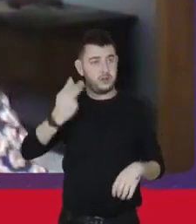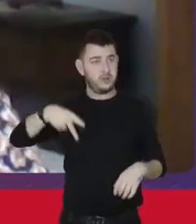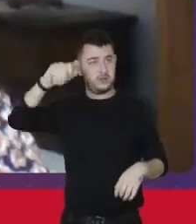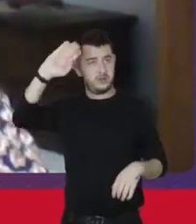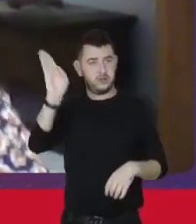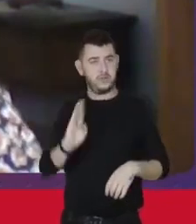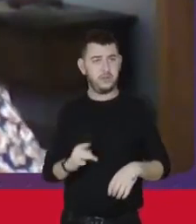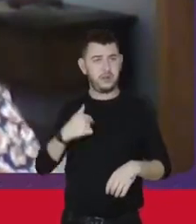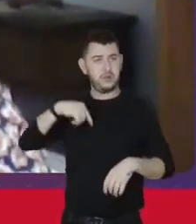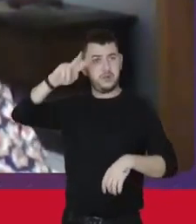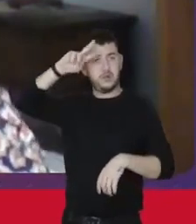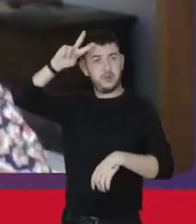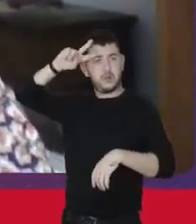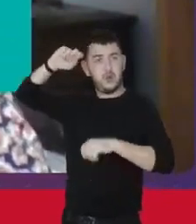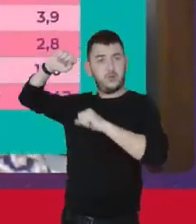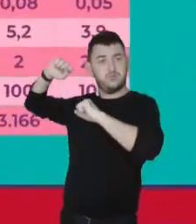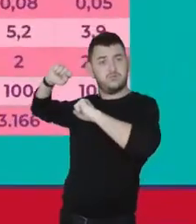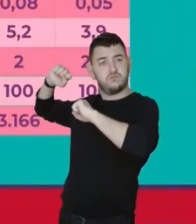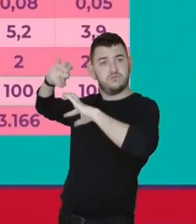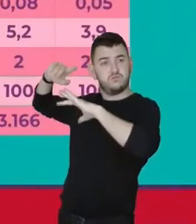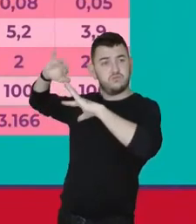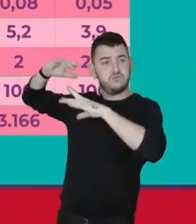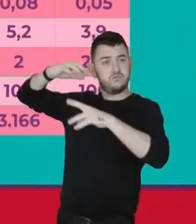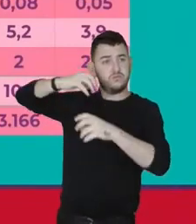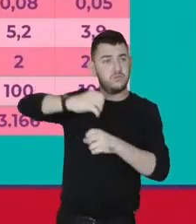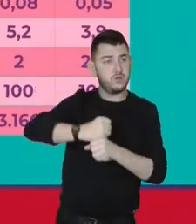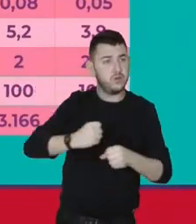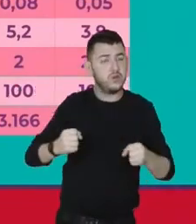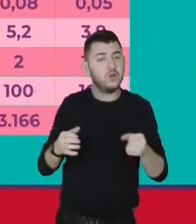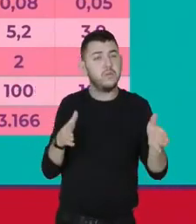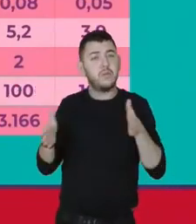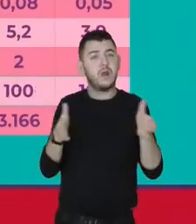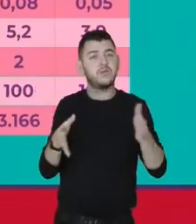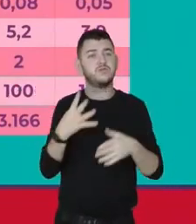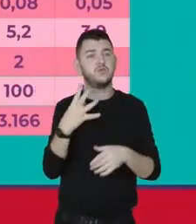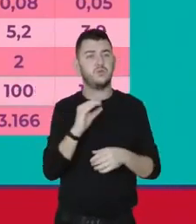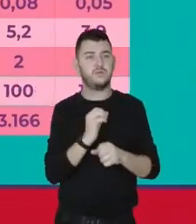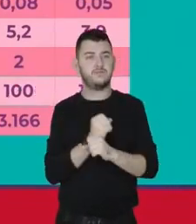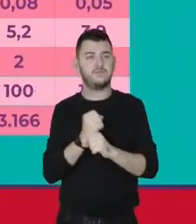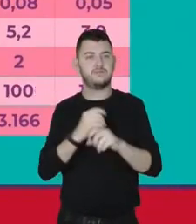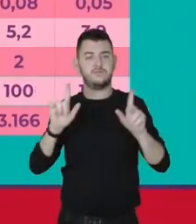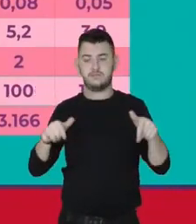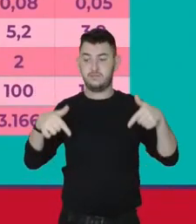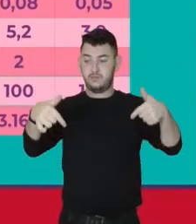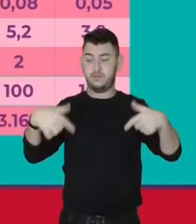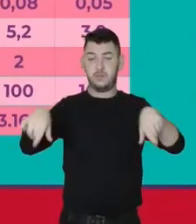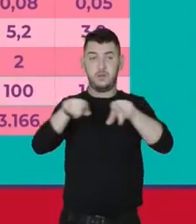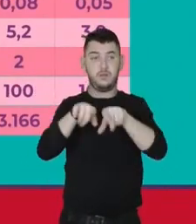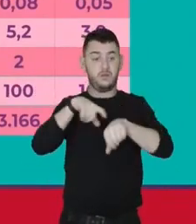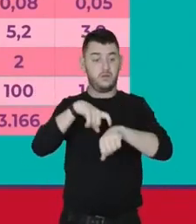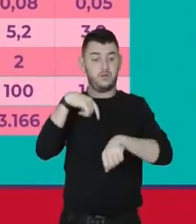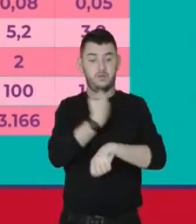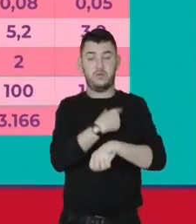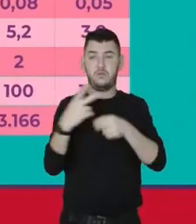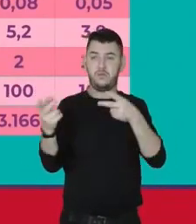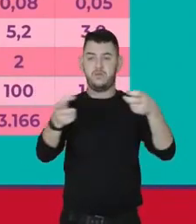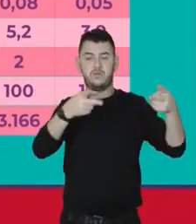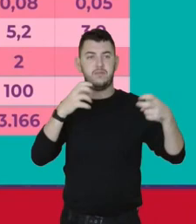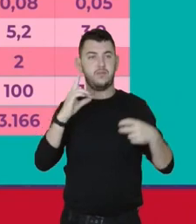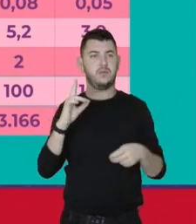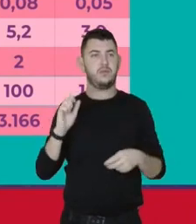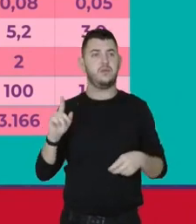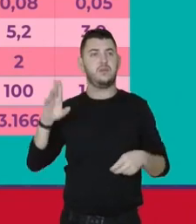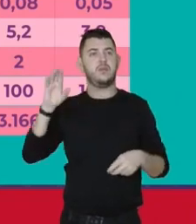longa história, né, com mais de 40 anos de luta. Quando nós olhamos os dados